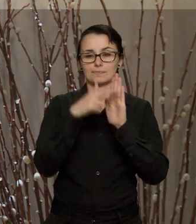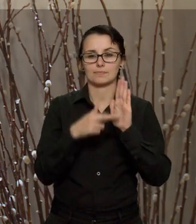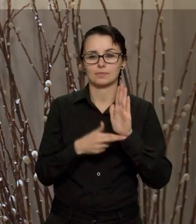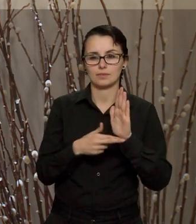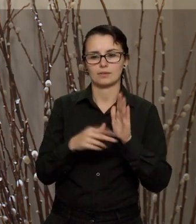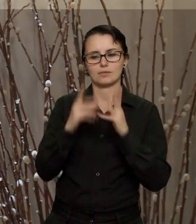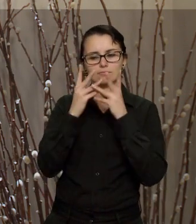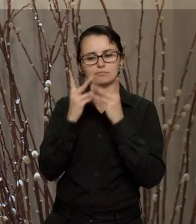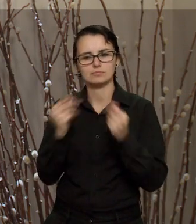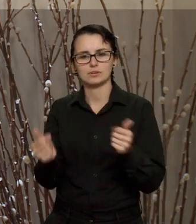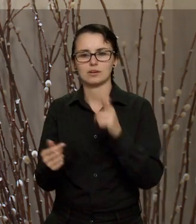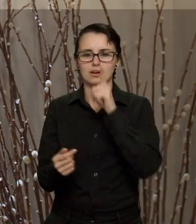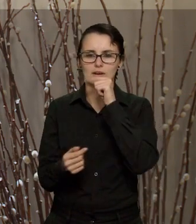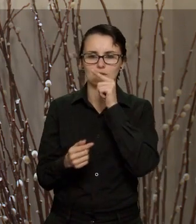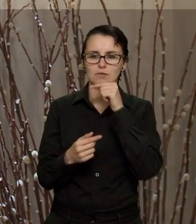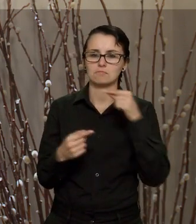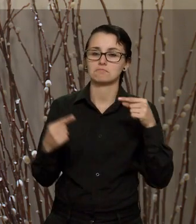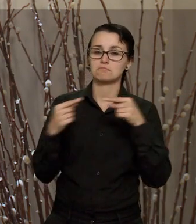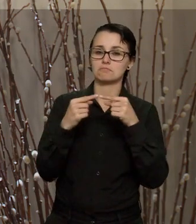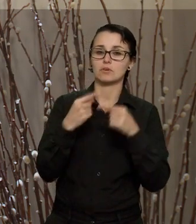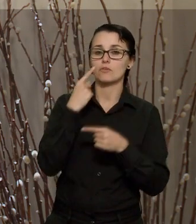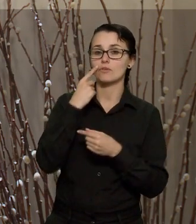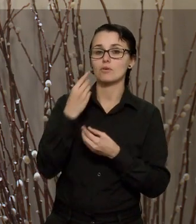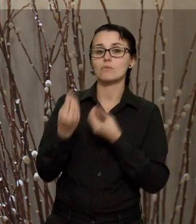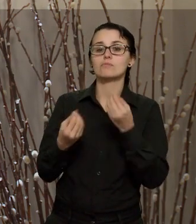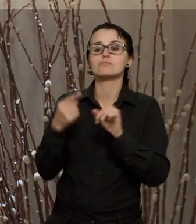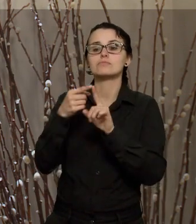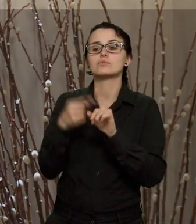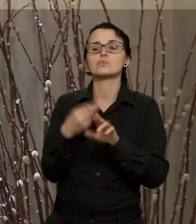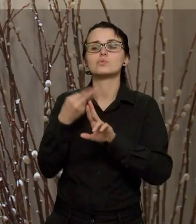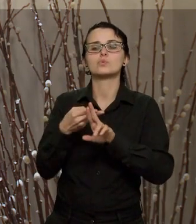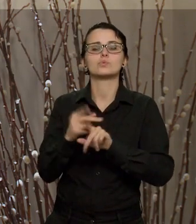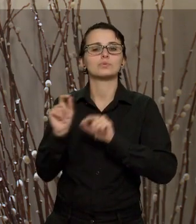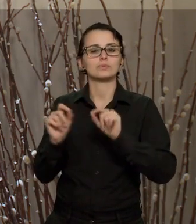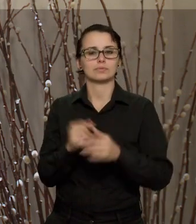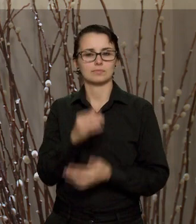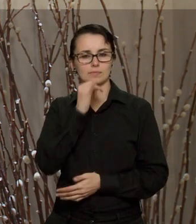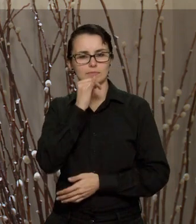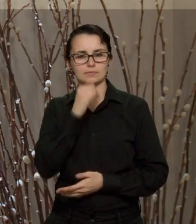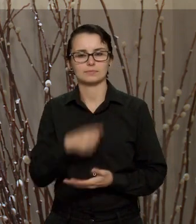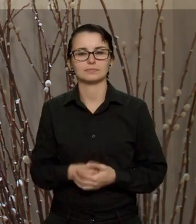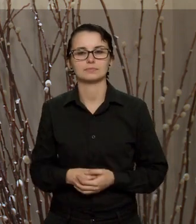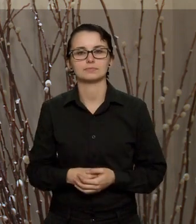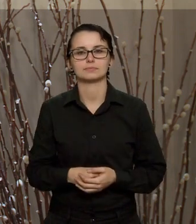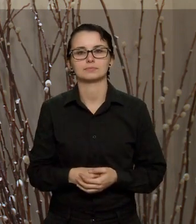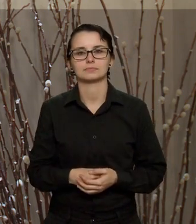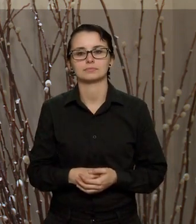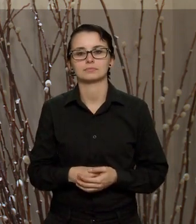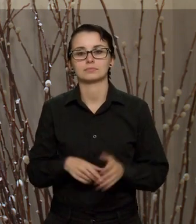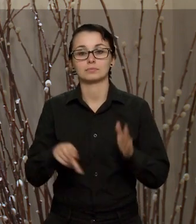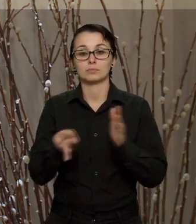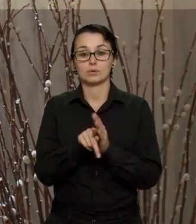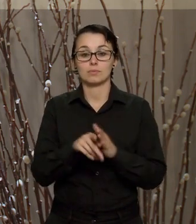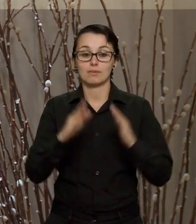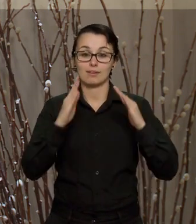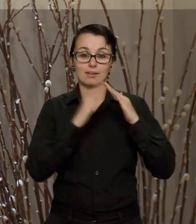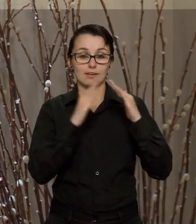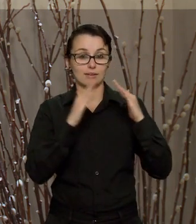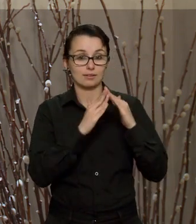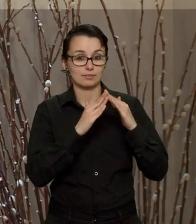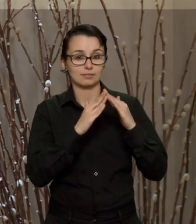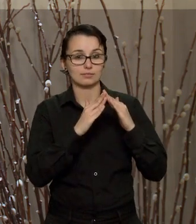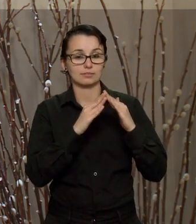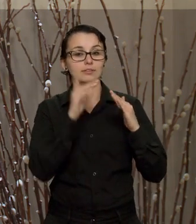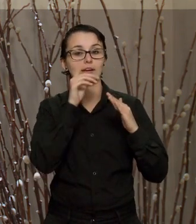da água variam de acordo com o tipo de uso da água. Por exemplo, para abastecimento